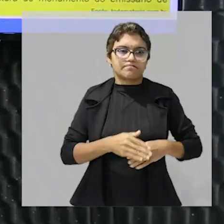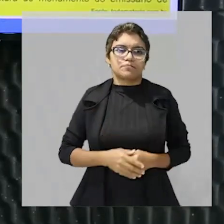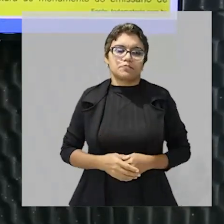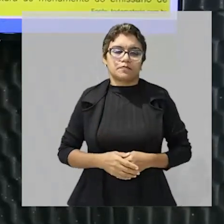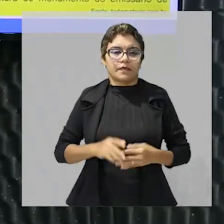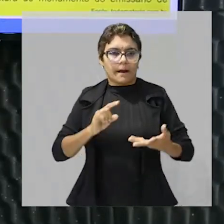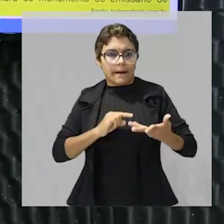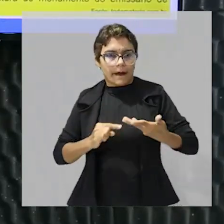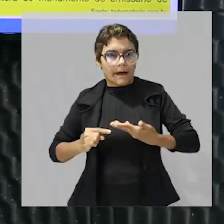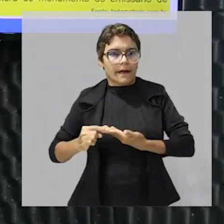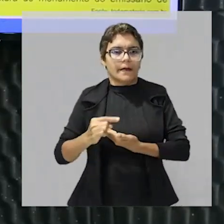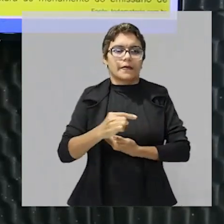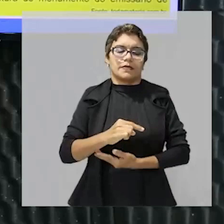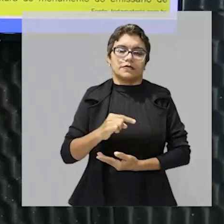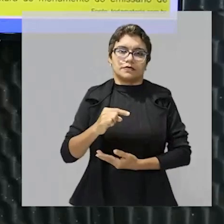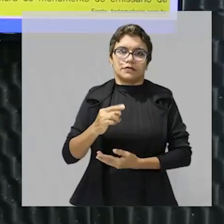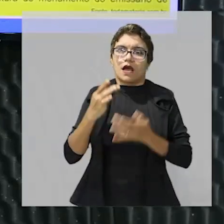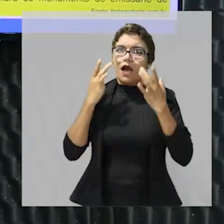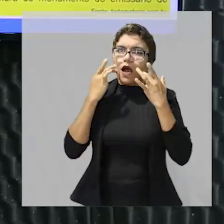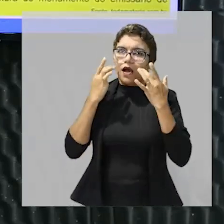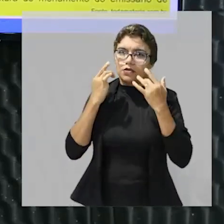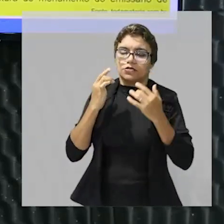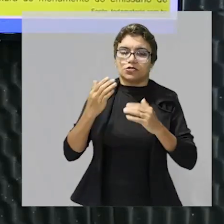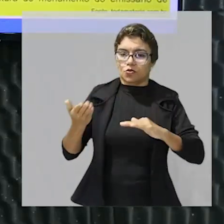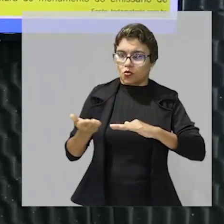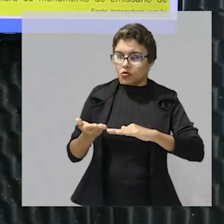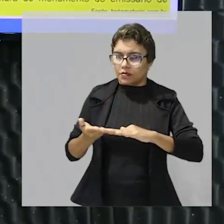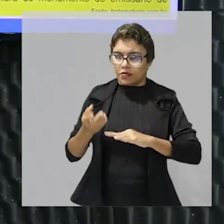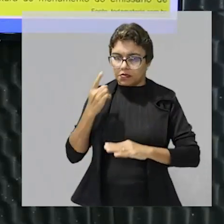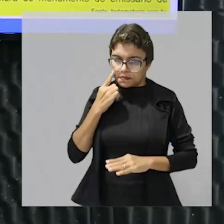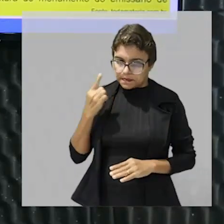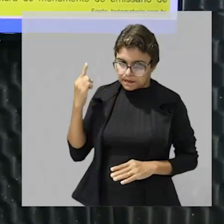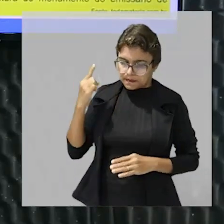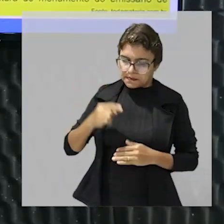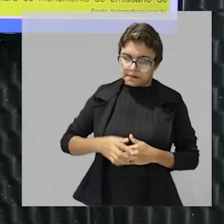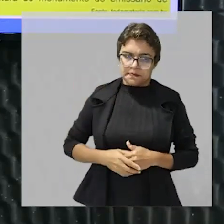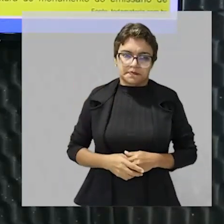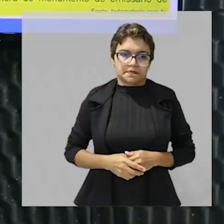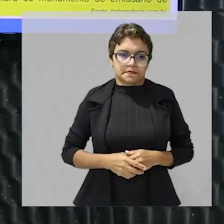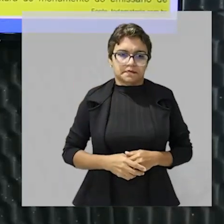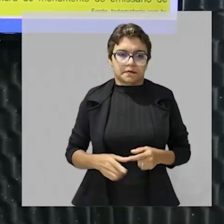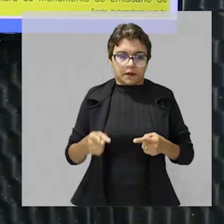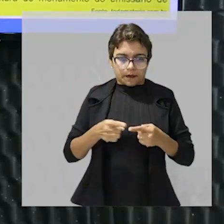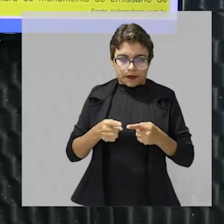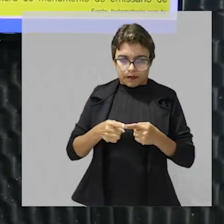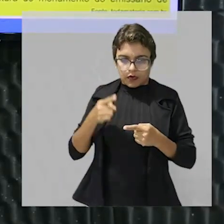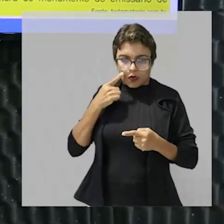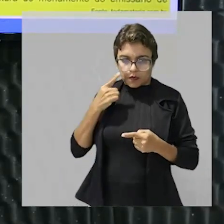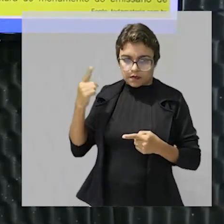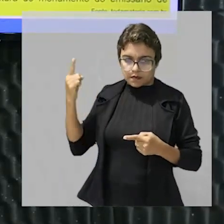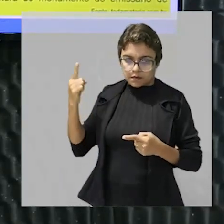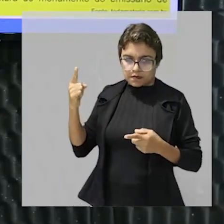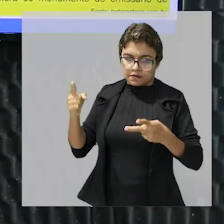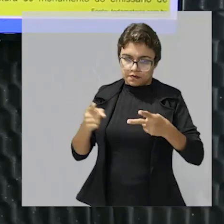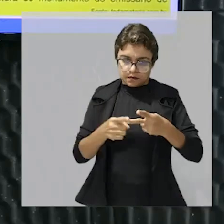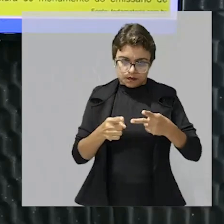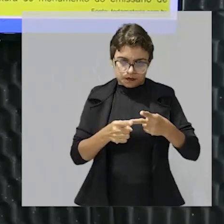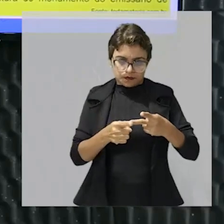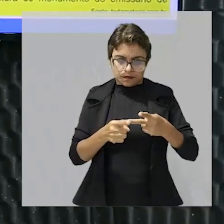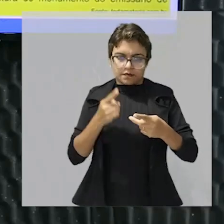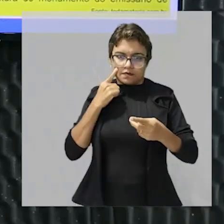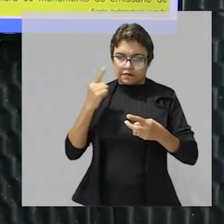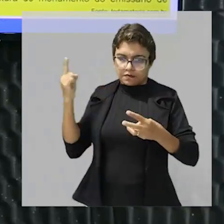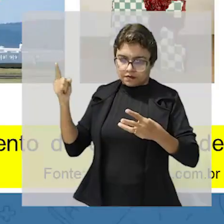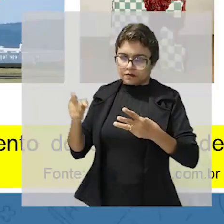são muito importantes da gente ter em mente. Titeia, a obra 1, Cambuí, a obra